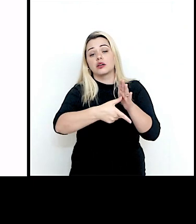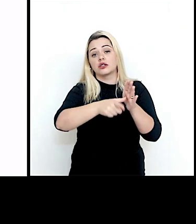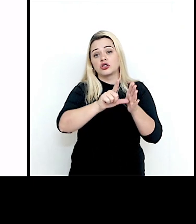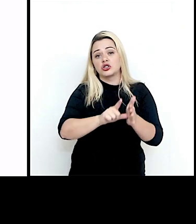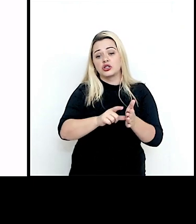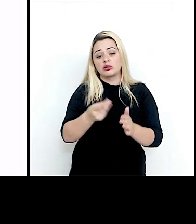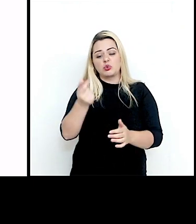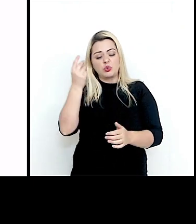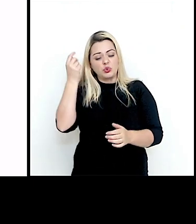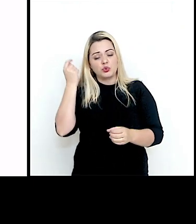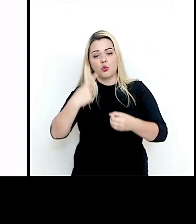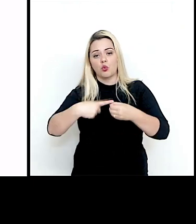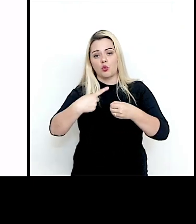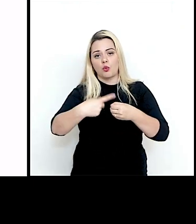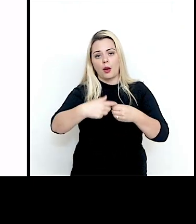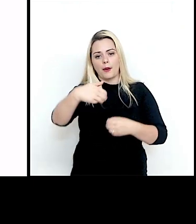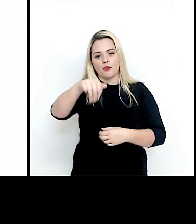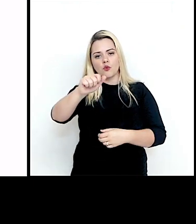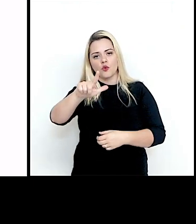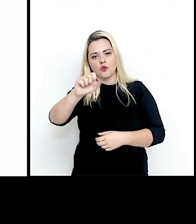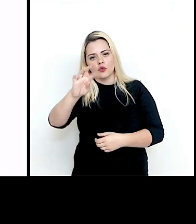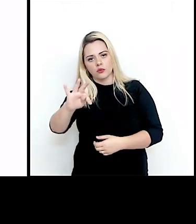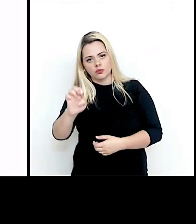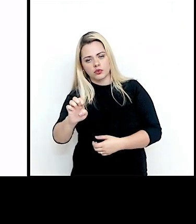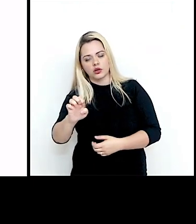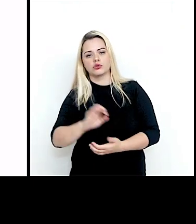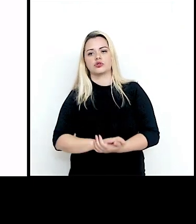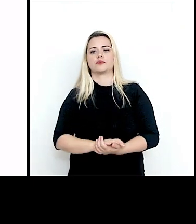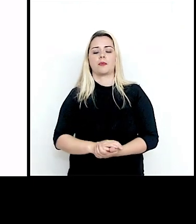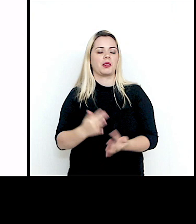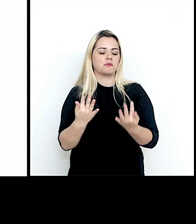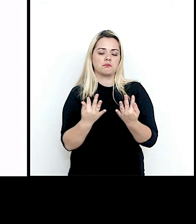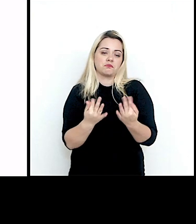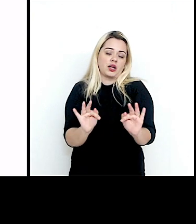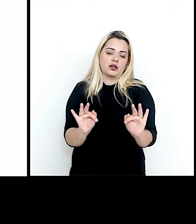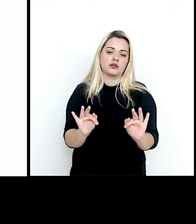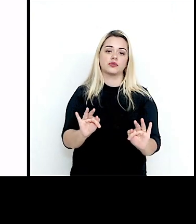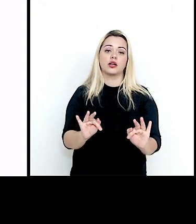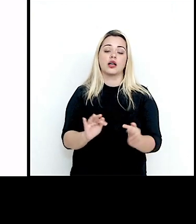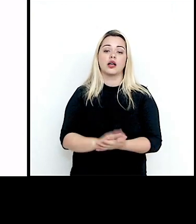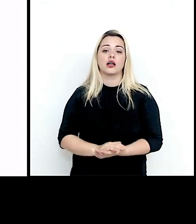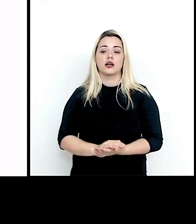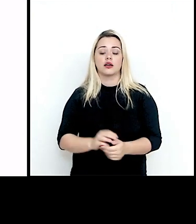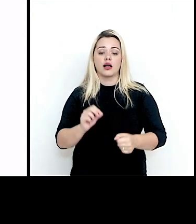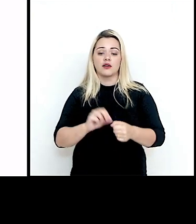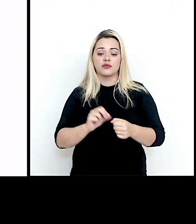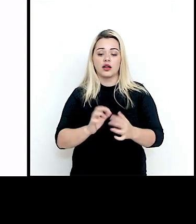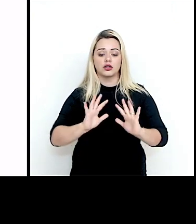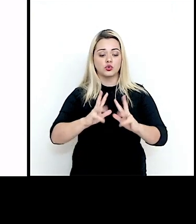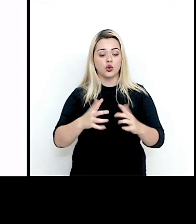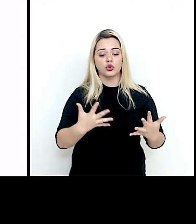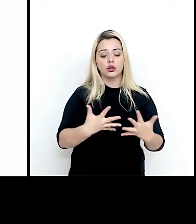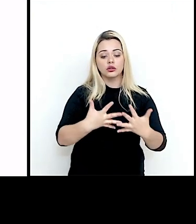precisar de muito antiga o mate né se enfim aqui fazendo as integração